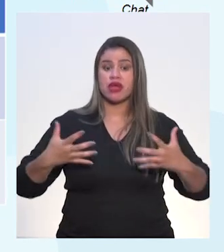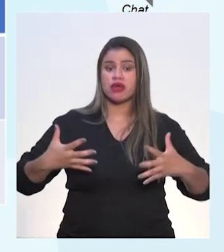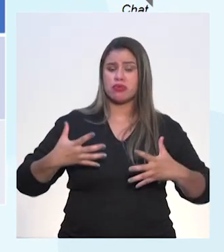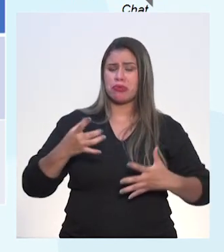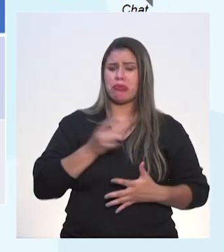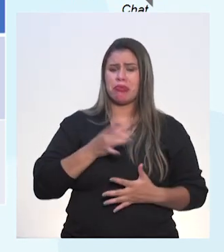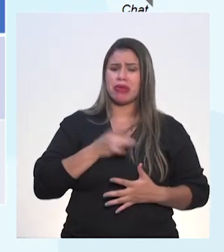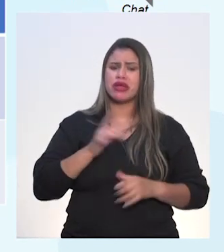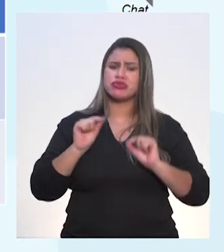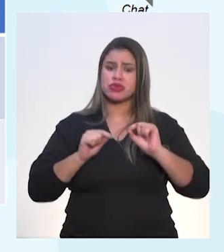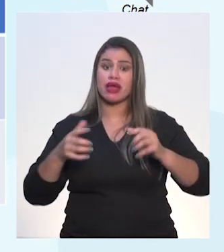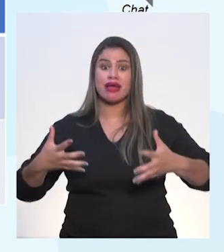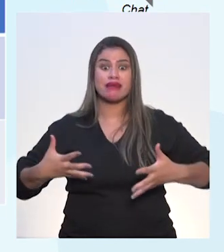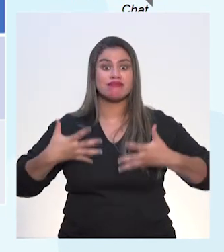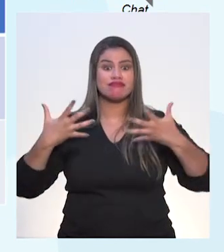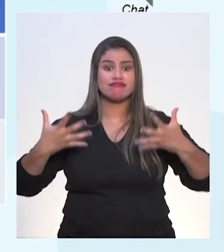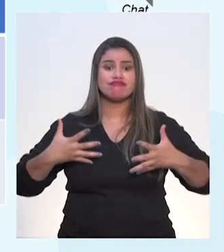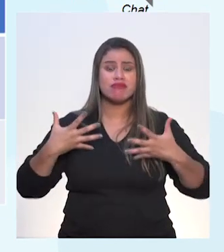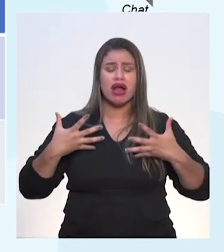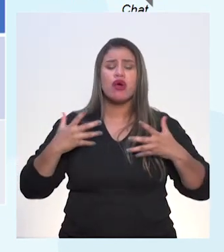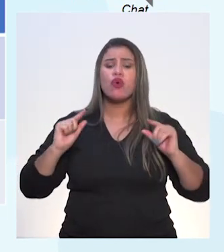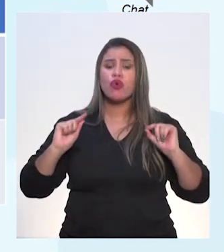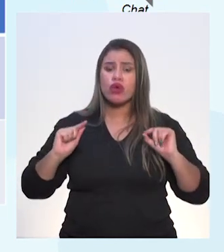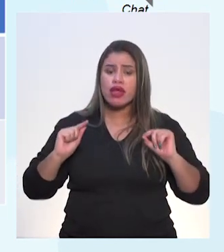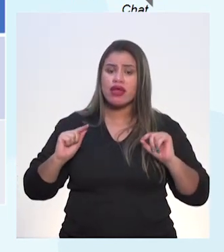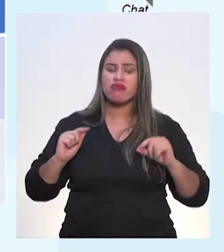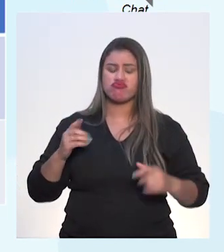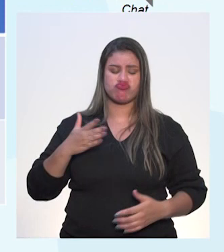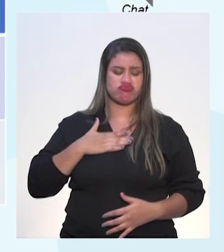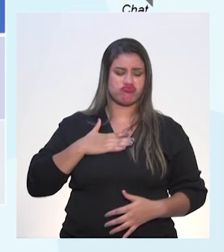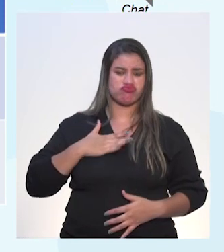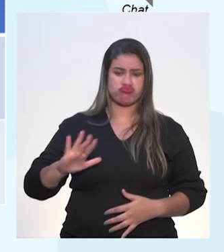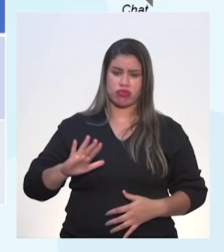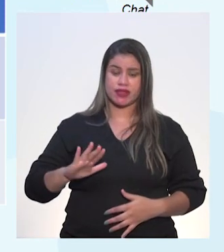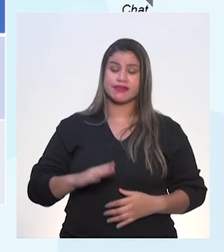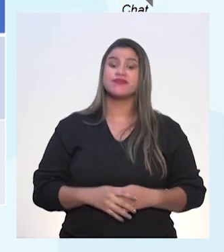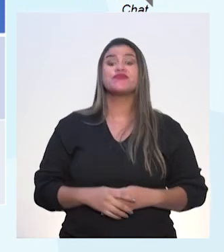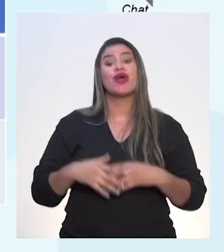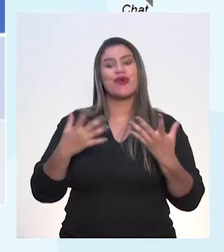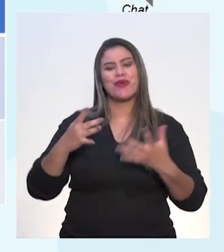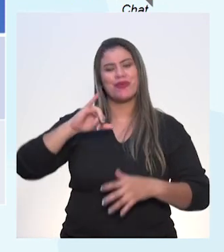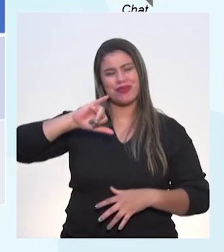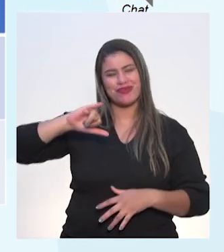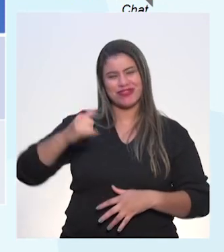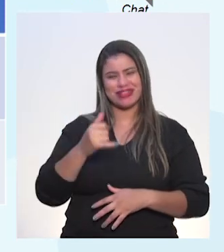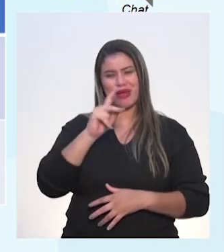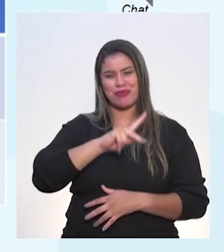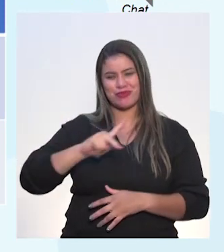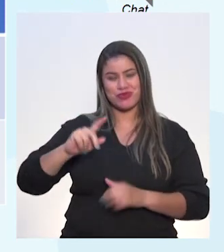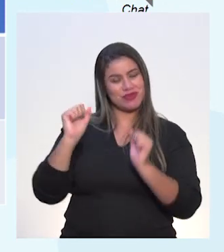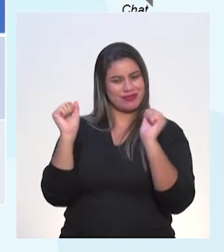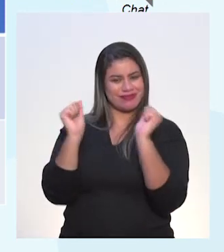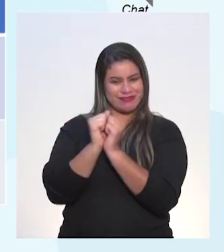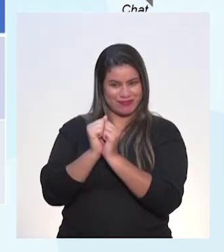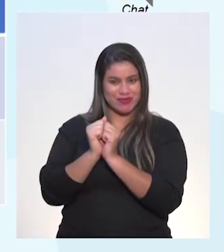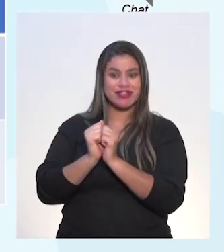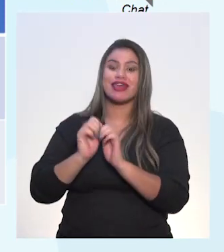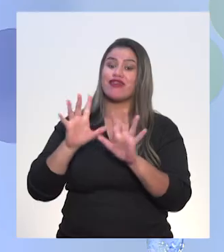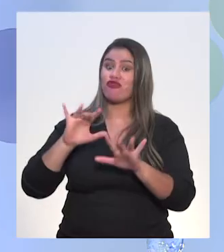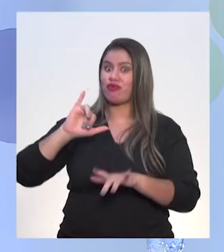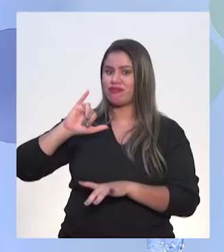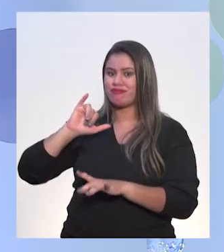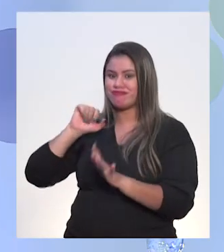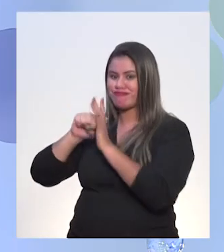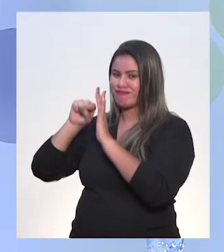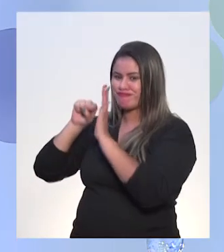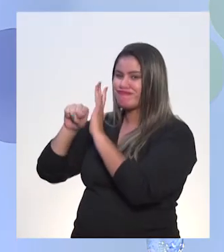quando eu não gosto de eu vou aproveitar que eu tenho a participação aqui da Luize e vou a